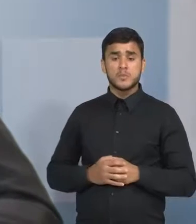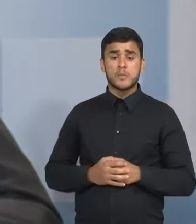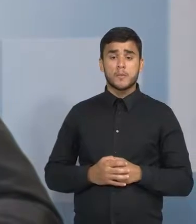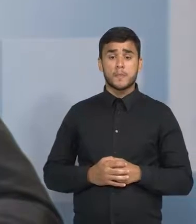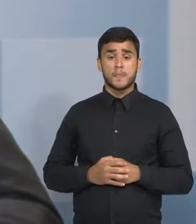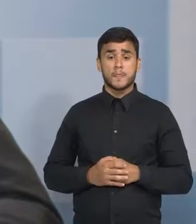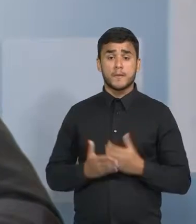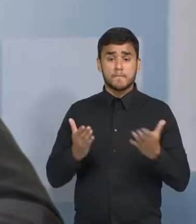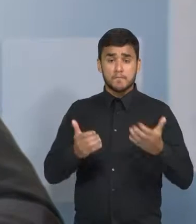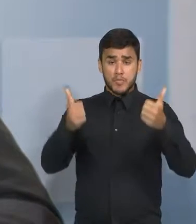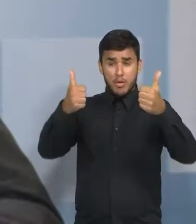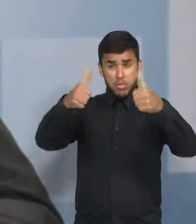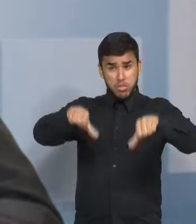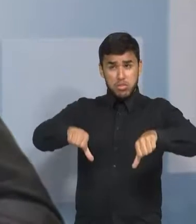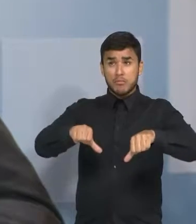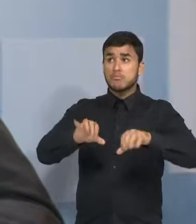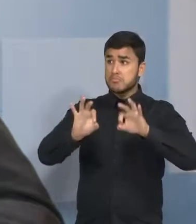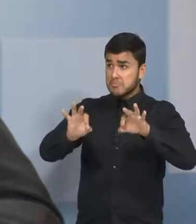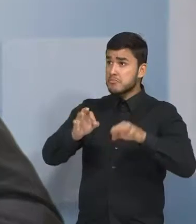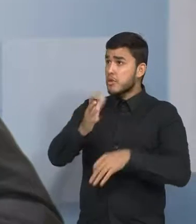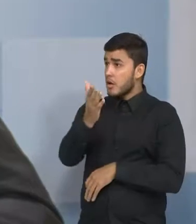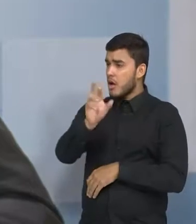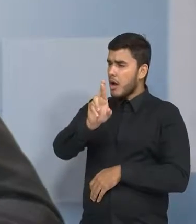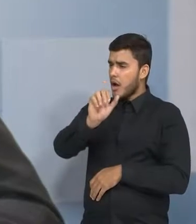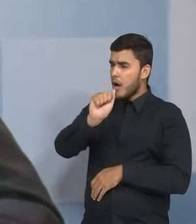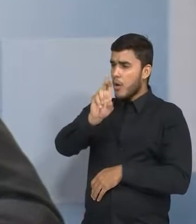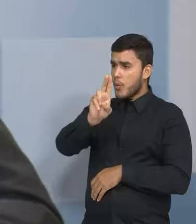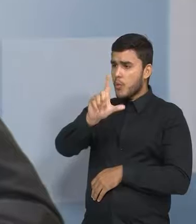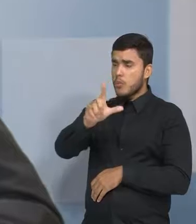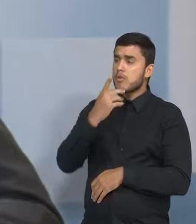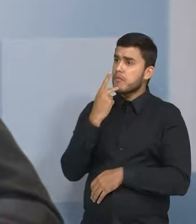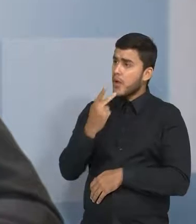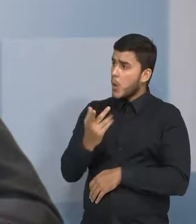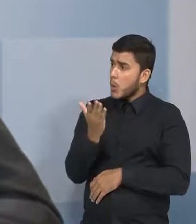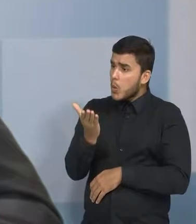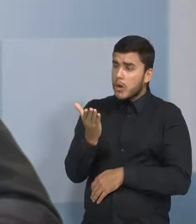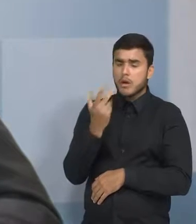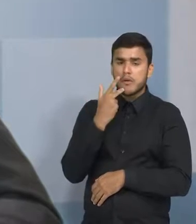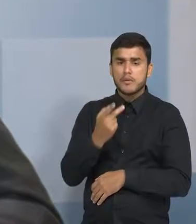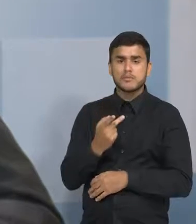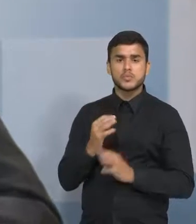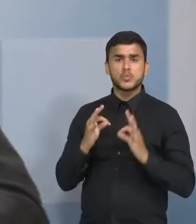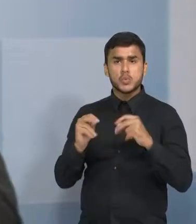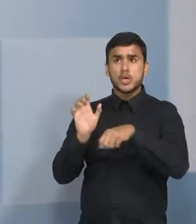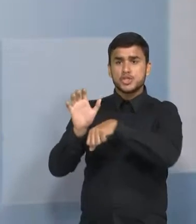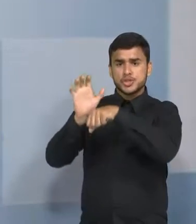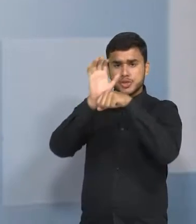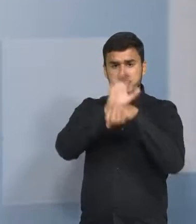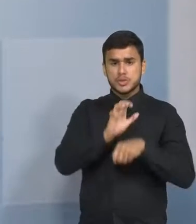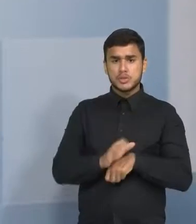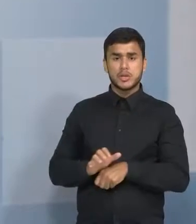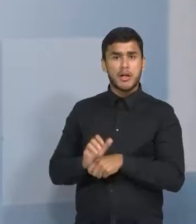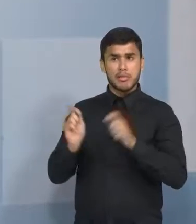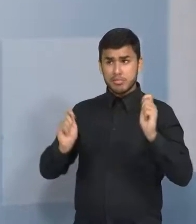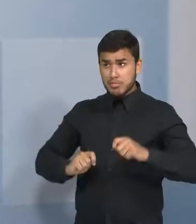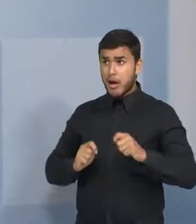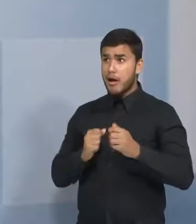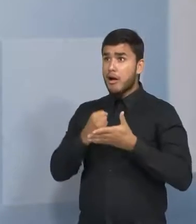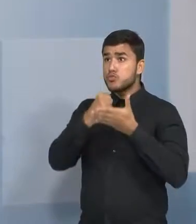falidos e não temos condições de socorrer os estados como os mesmos